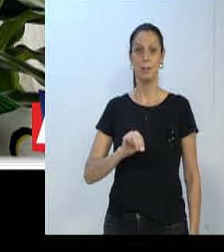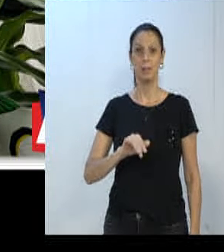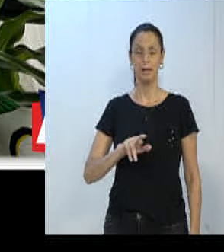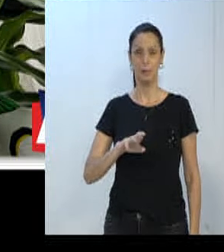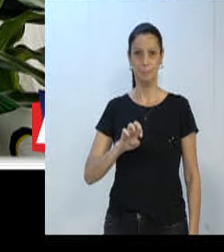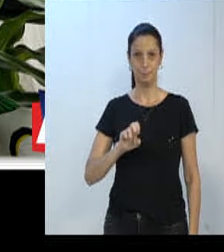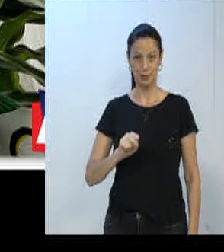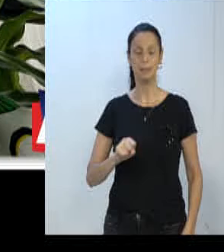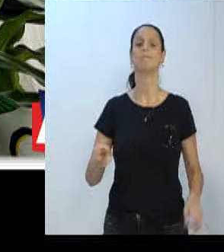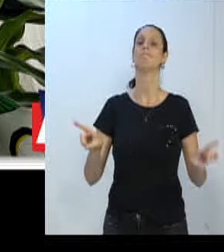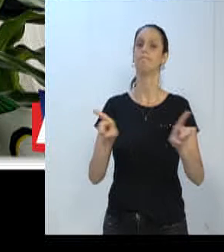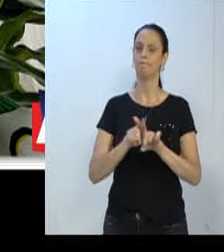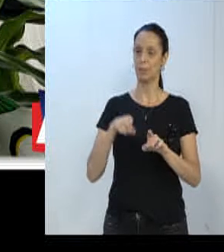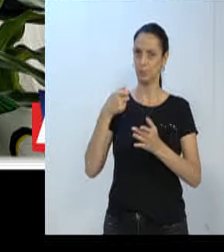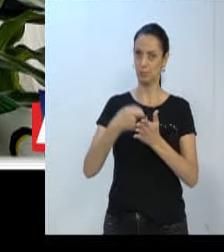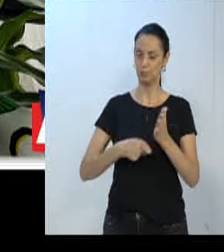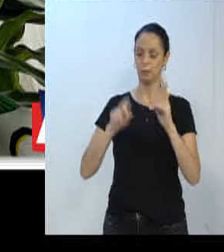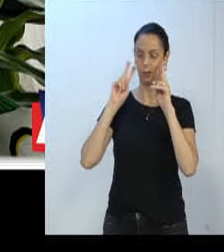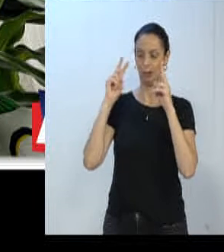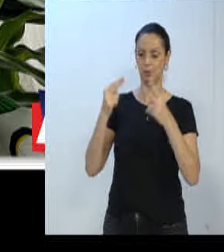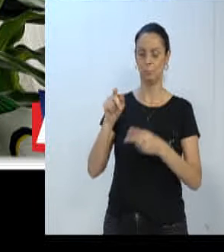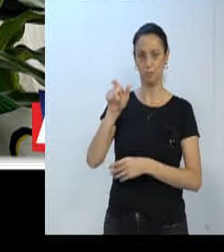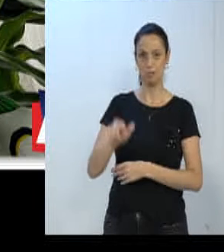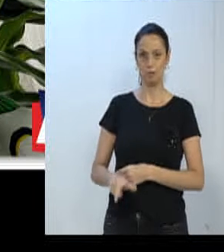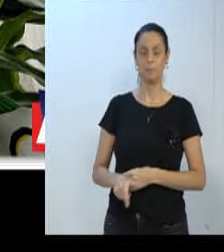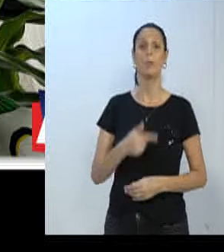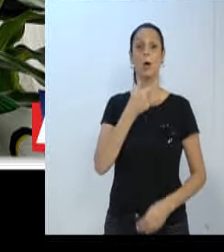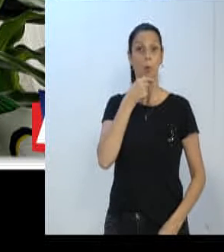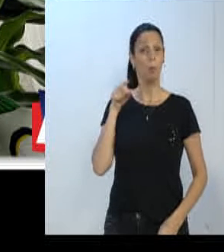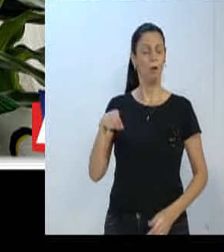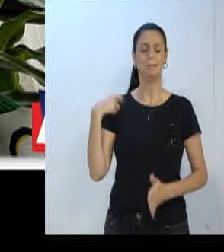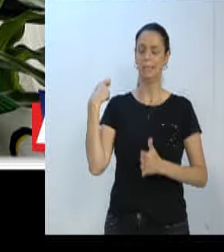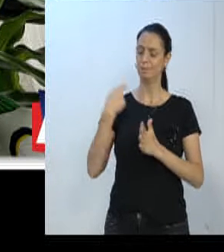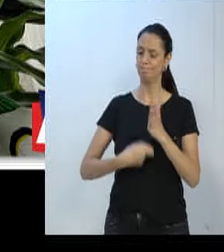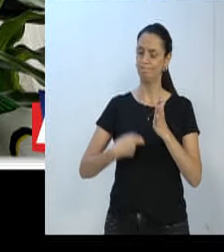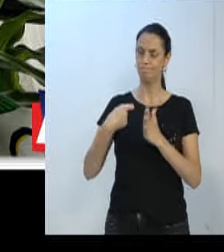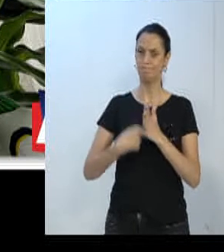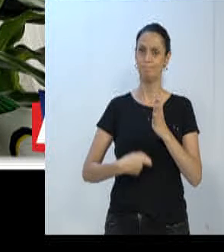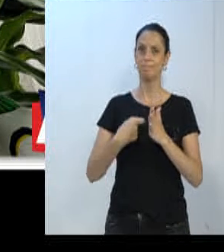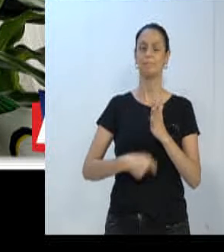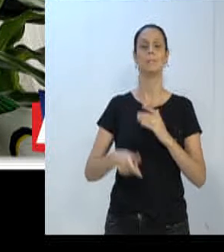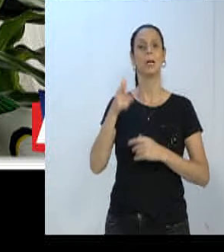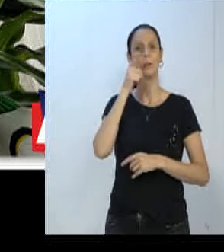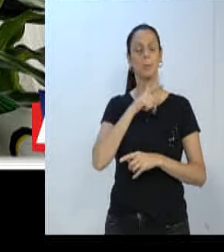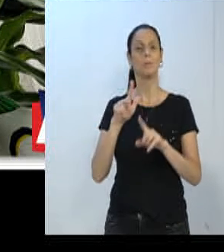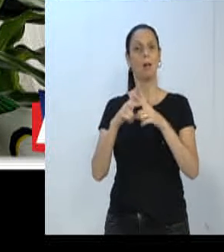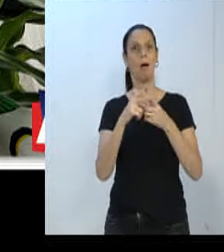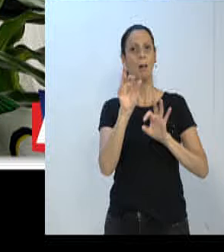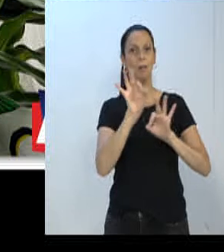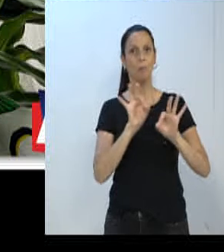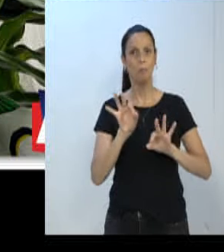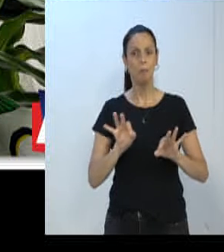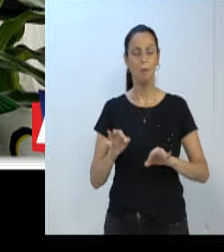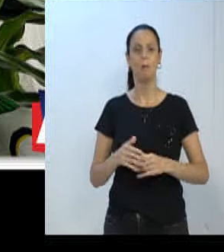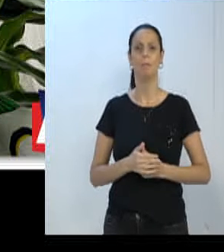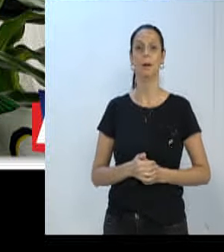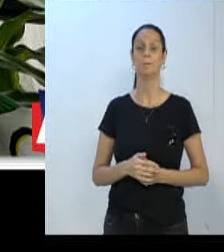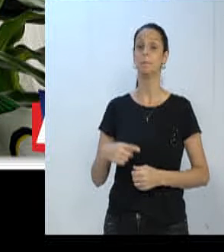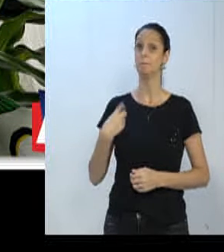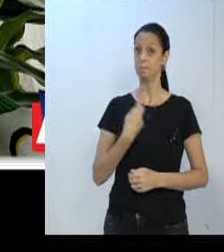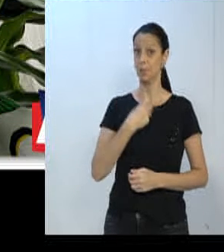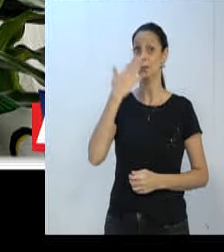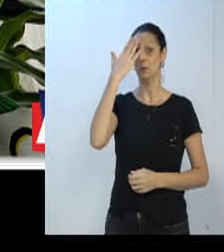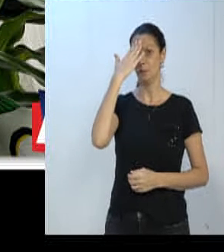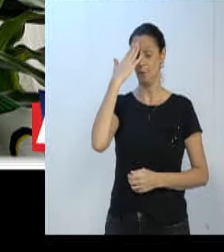esteve lá tem que fazer justiça a Miris também lutou bastante por essas reformas sabemos que